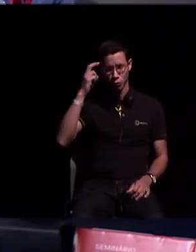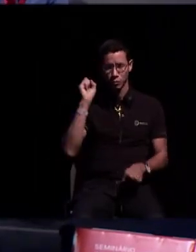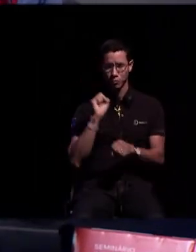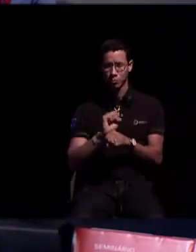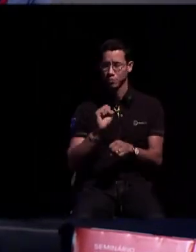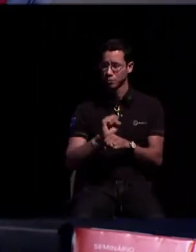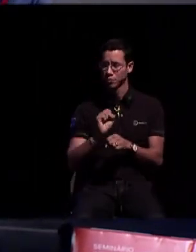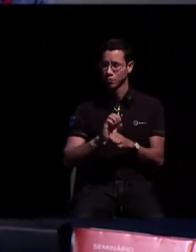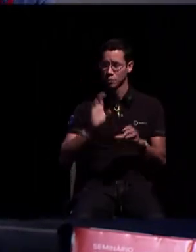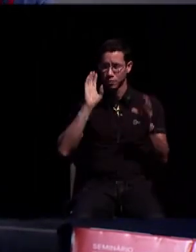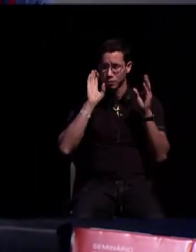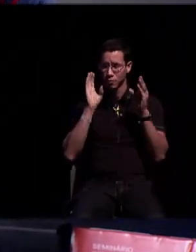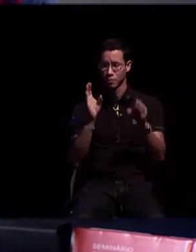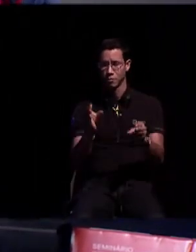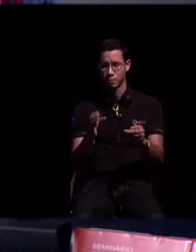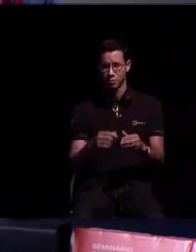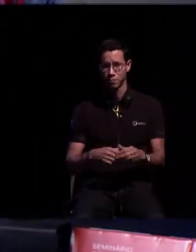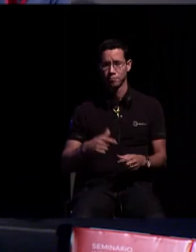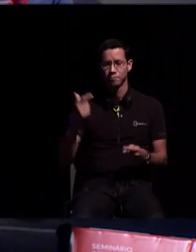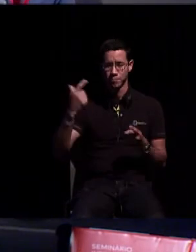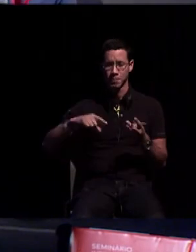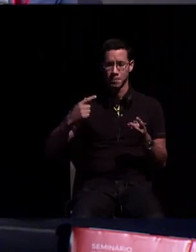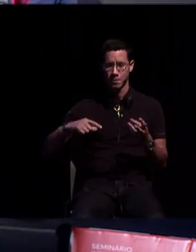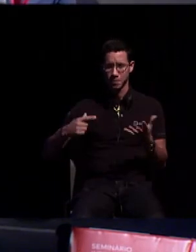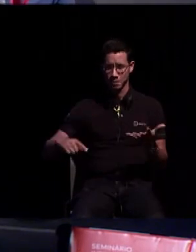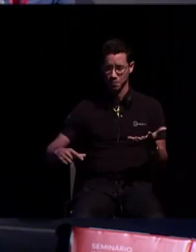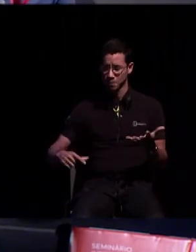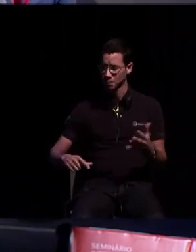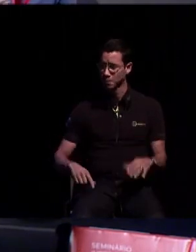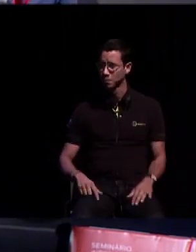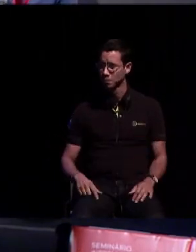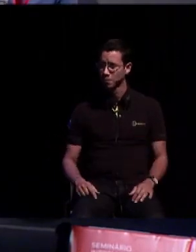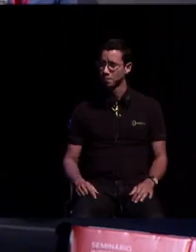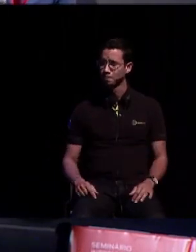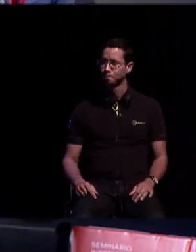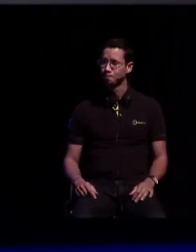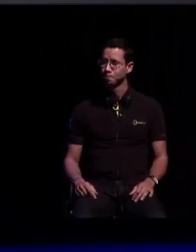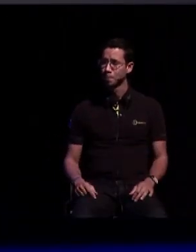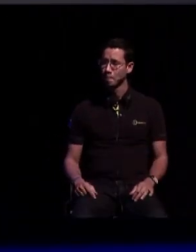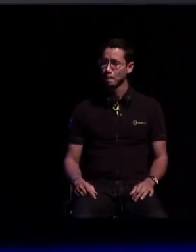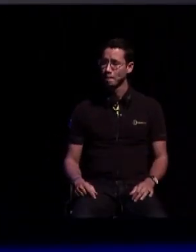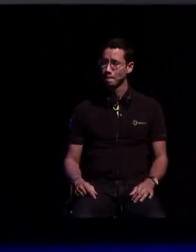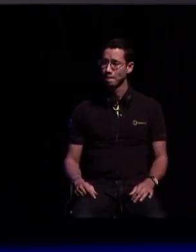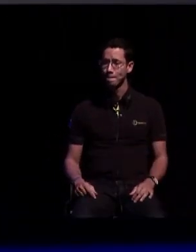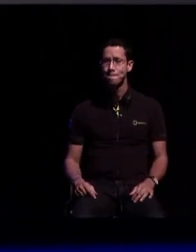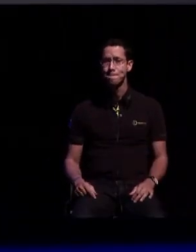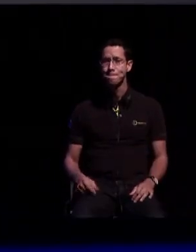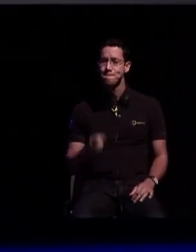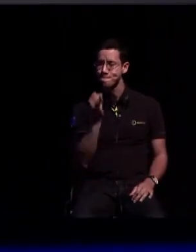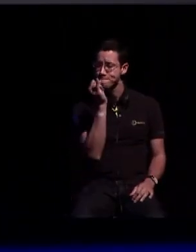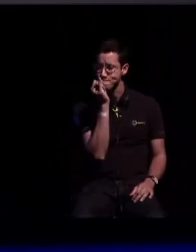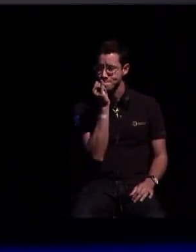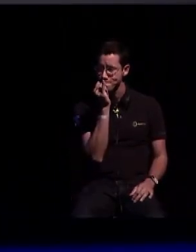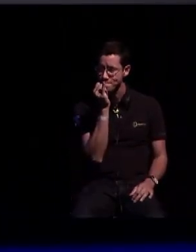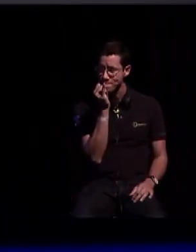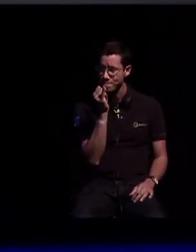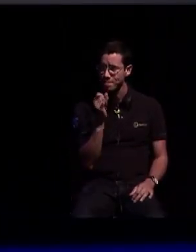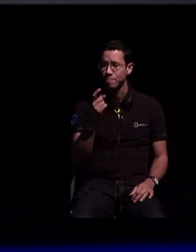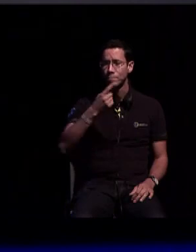são dirigidas a gente, que são repetidas, e dentro desse aspecto, né? Por exemplo, a gente fica meio